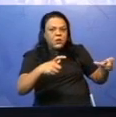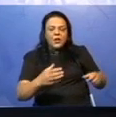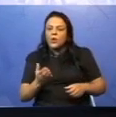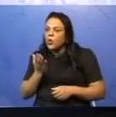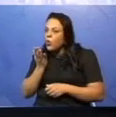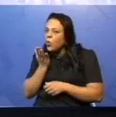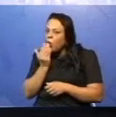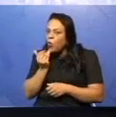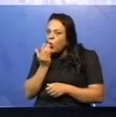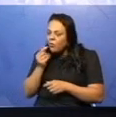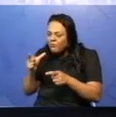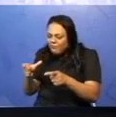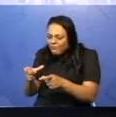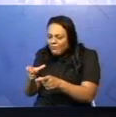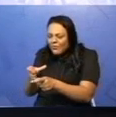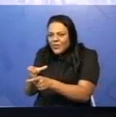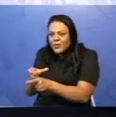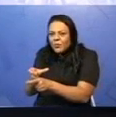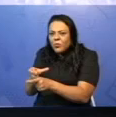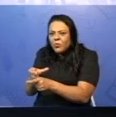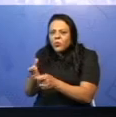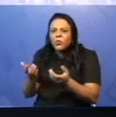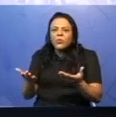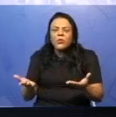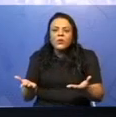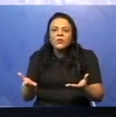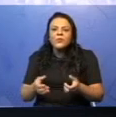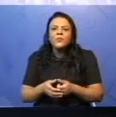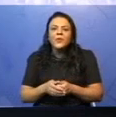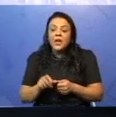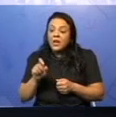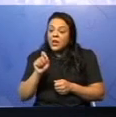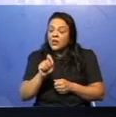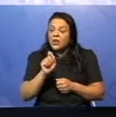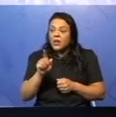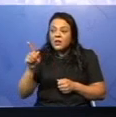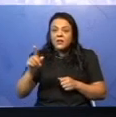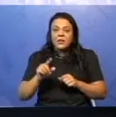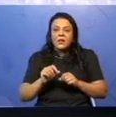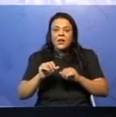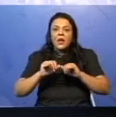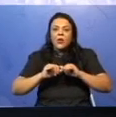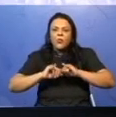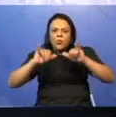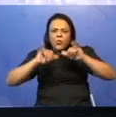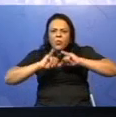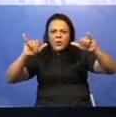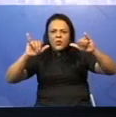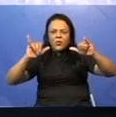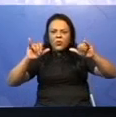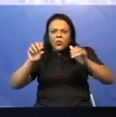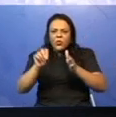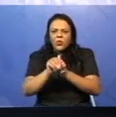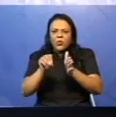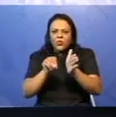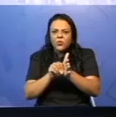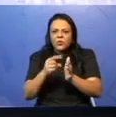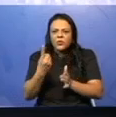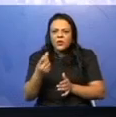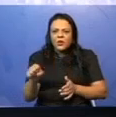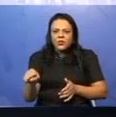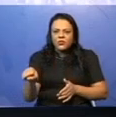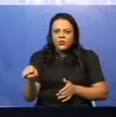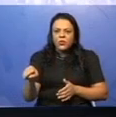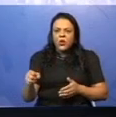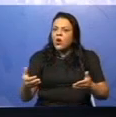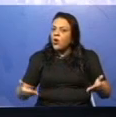população cresce mais rápido do que a oferta de alimentos. Isso, ele publicou essas ideias no século XVIII. Hoje em dia, não se